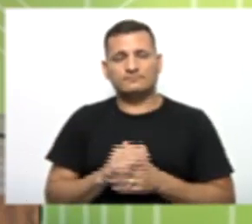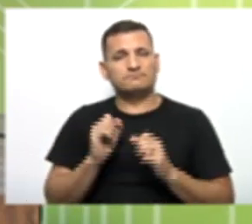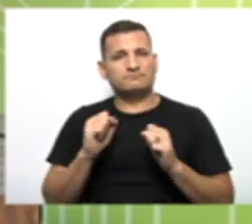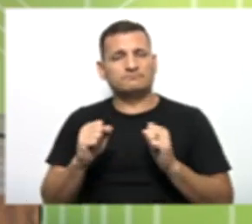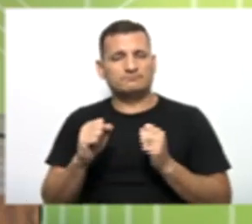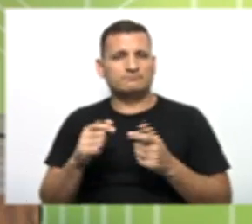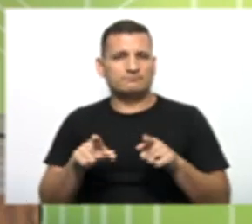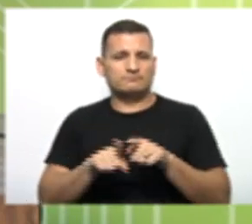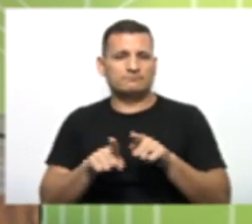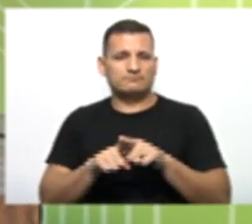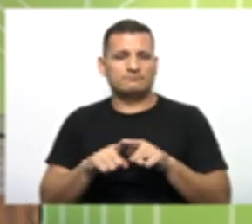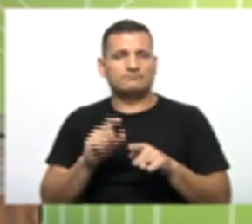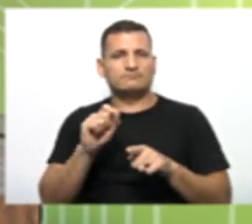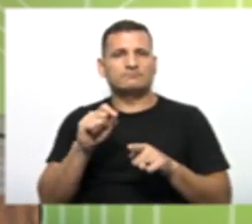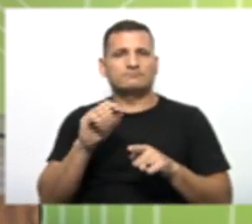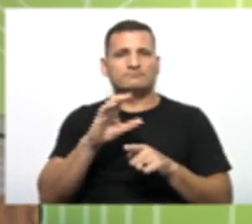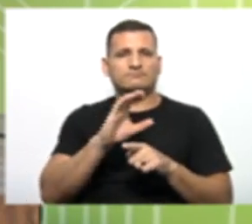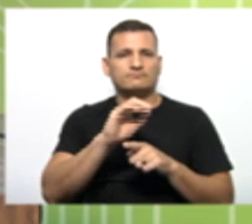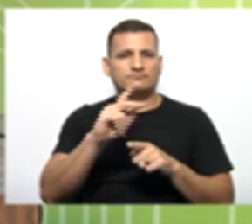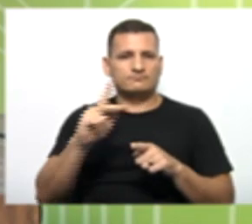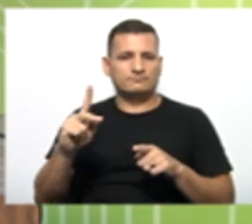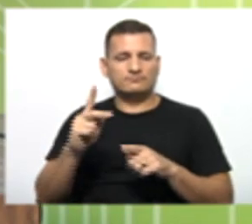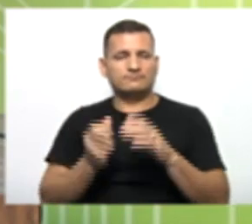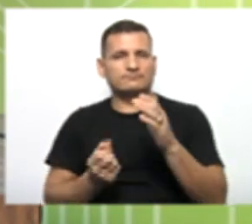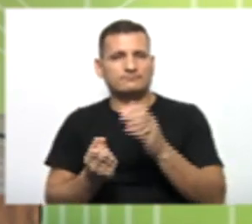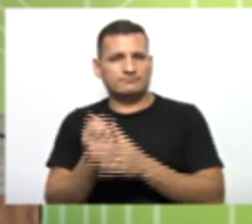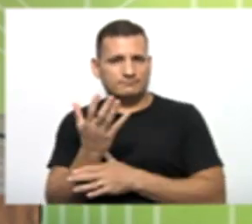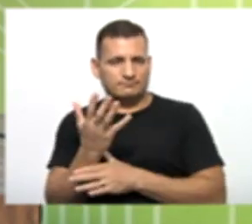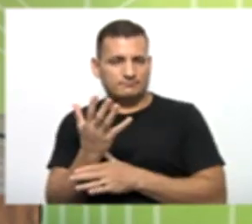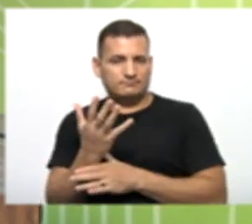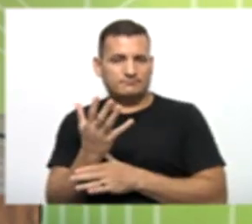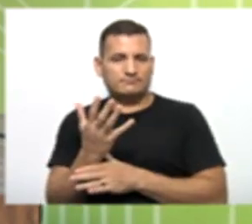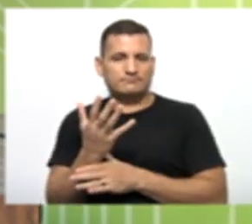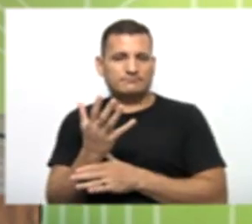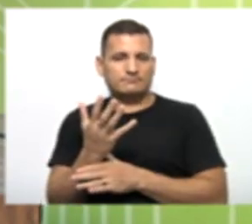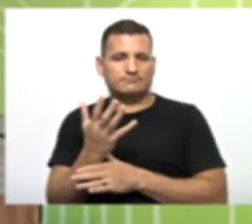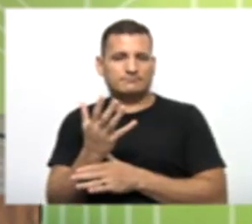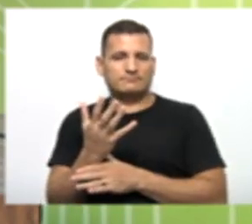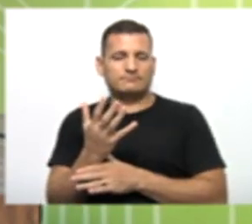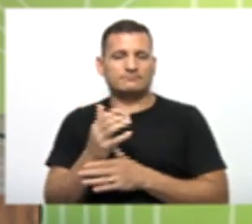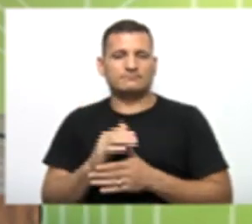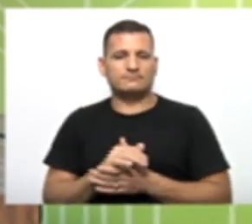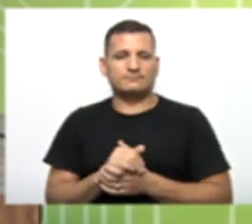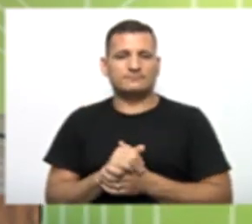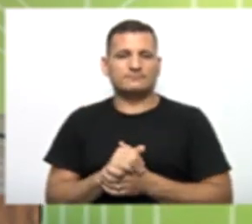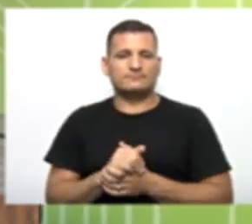caso de uma cooperativa que esteja sendo implantada justamente para